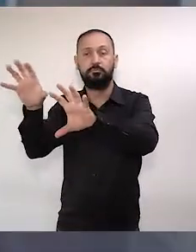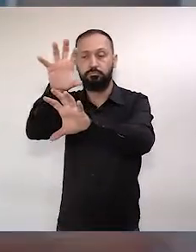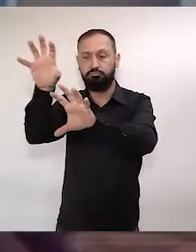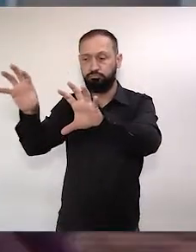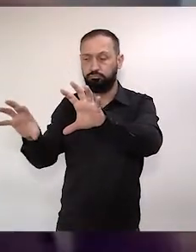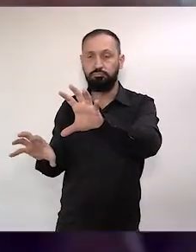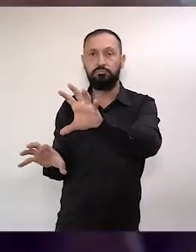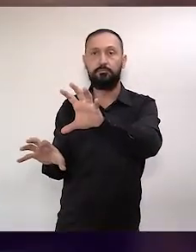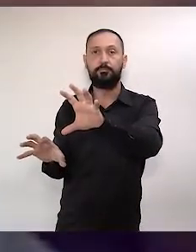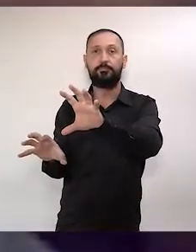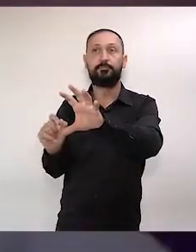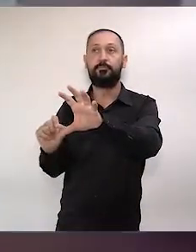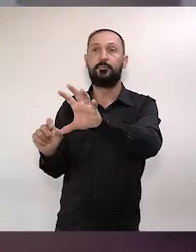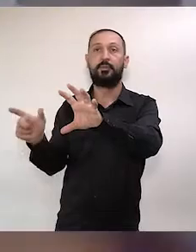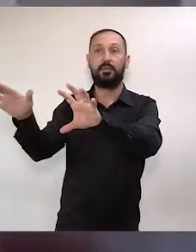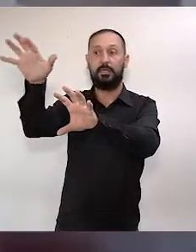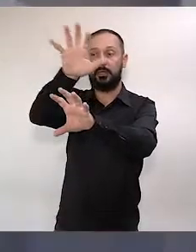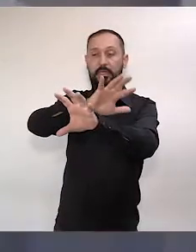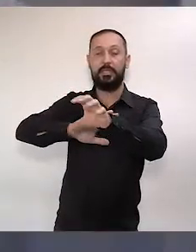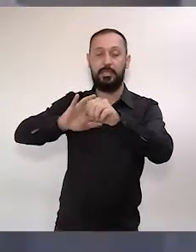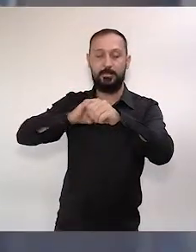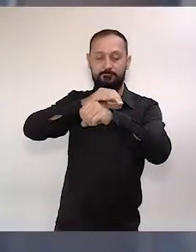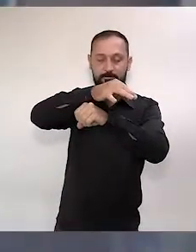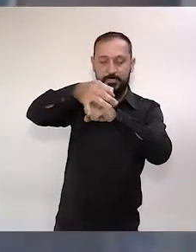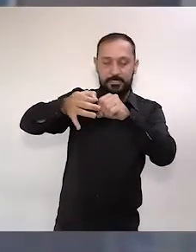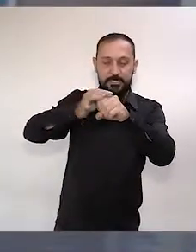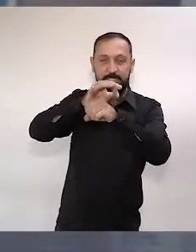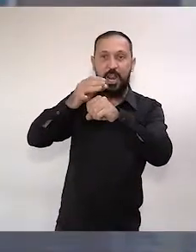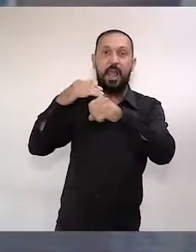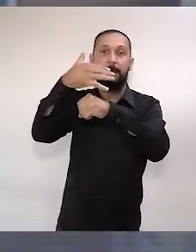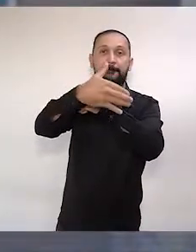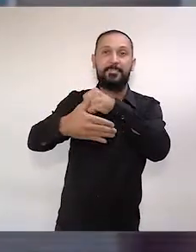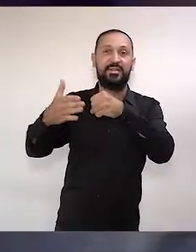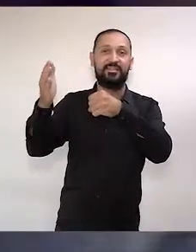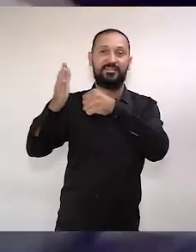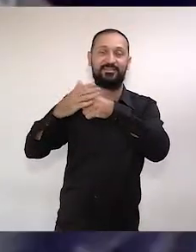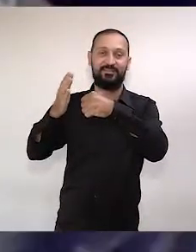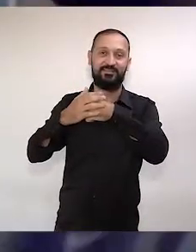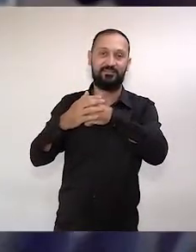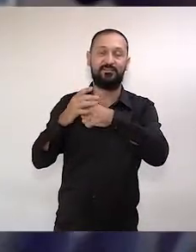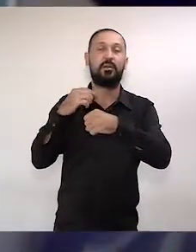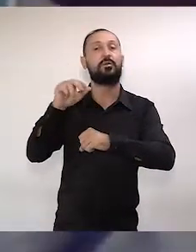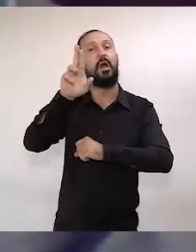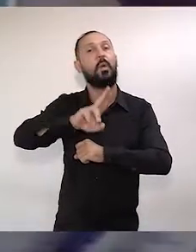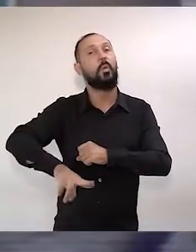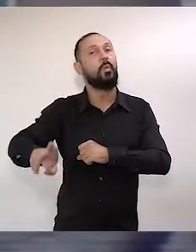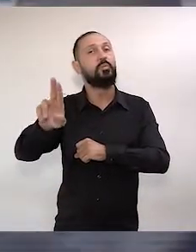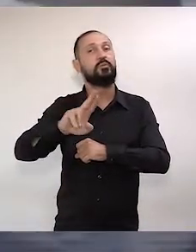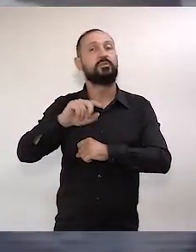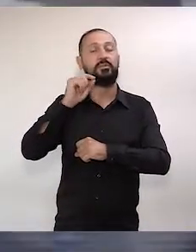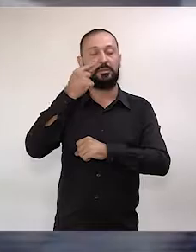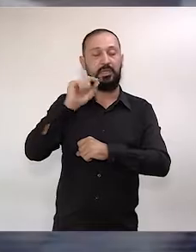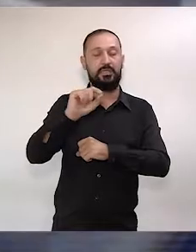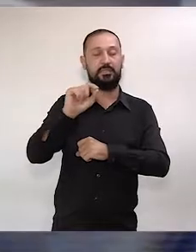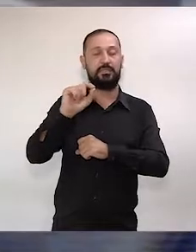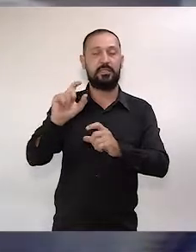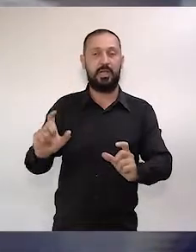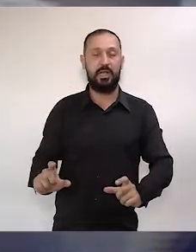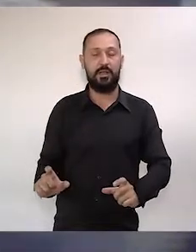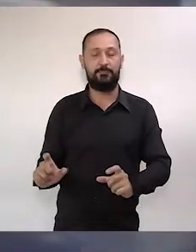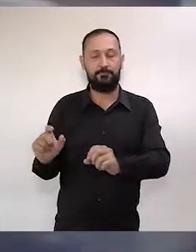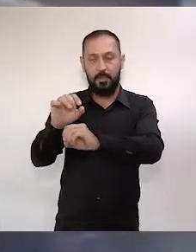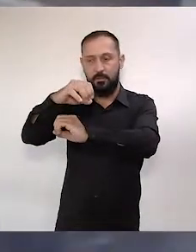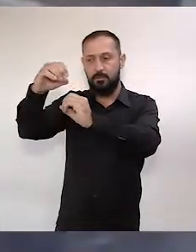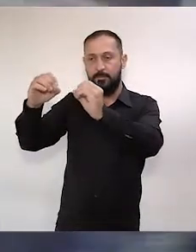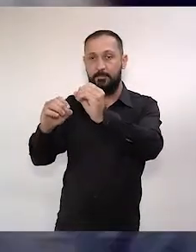macromoléculas orgânicas ou componentes da membrana plasmática. Então, se você parar para pensar, se ela utiliza